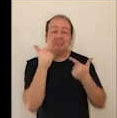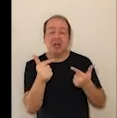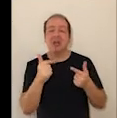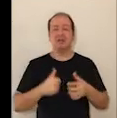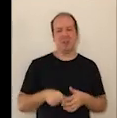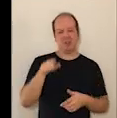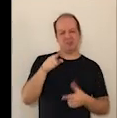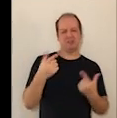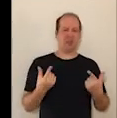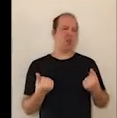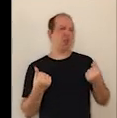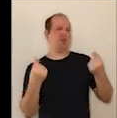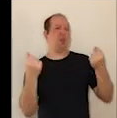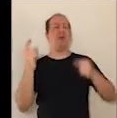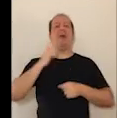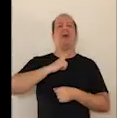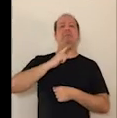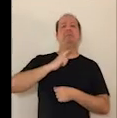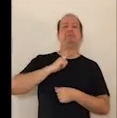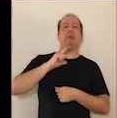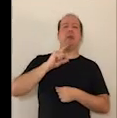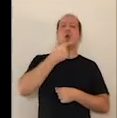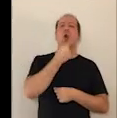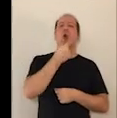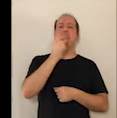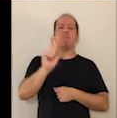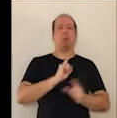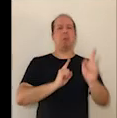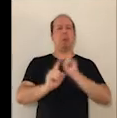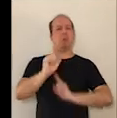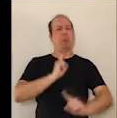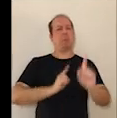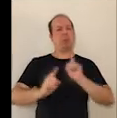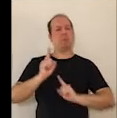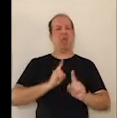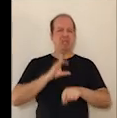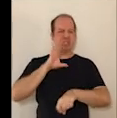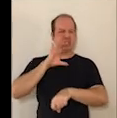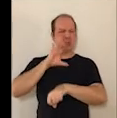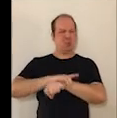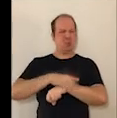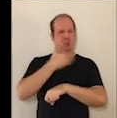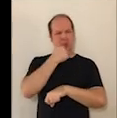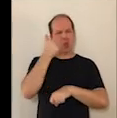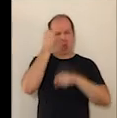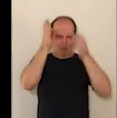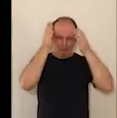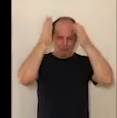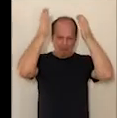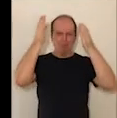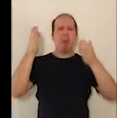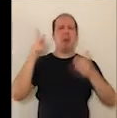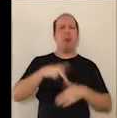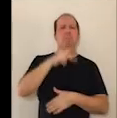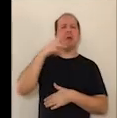moribundo? Você é rica, tem clientes por toda a Veneza, teu negócio é mais seguro que o do Papa. O